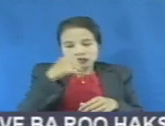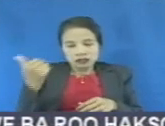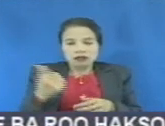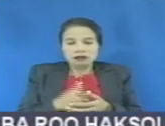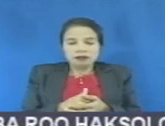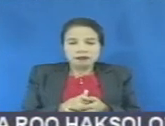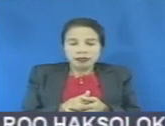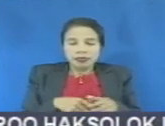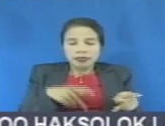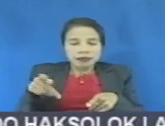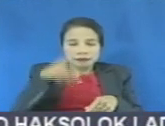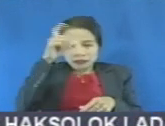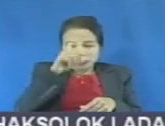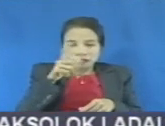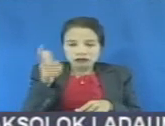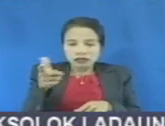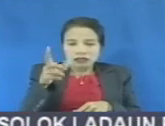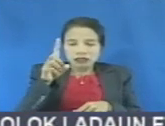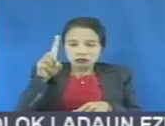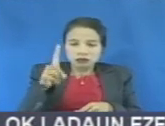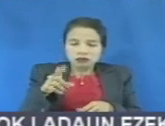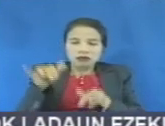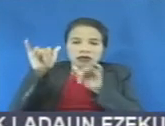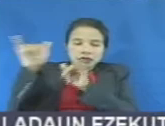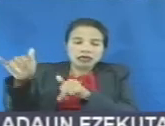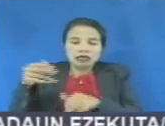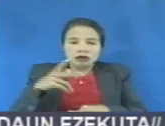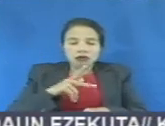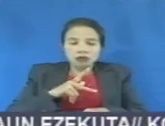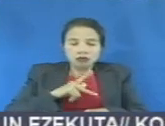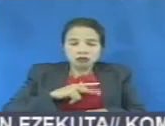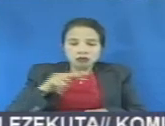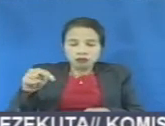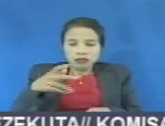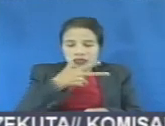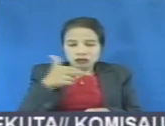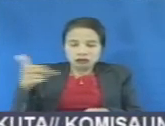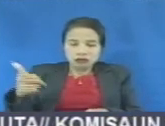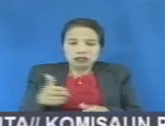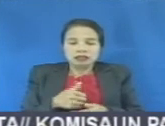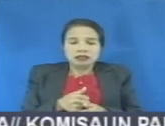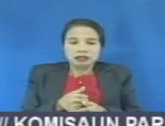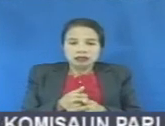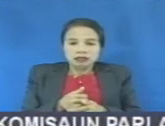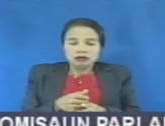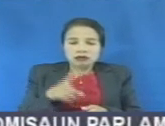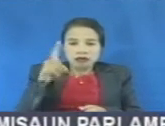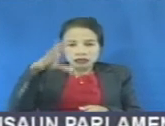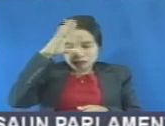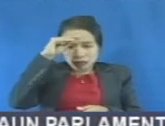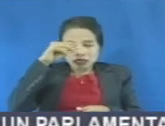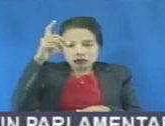Pasiente idade 21, antes ne hela iha Convento Kupang, Indonesia, NTT, no ida